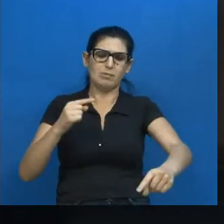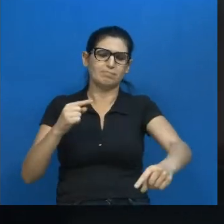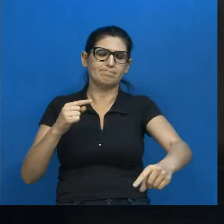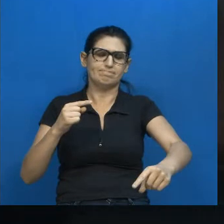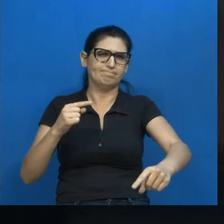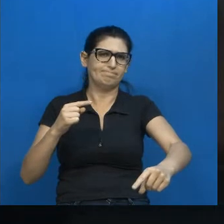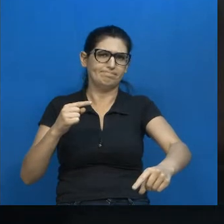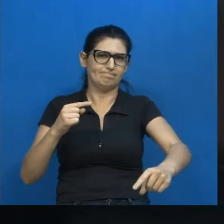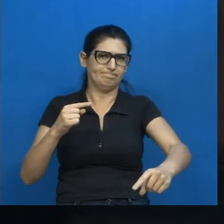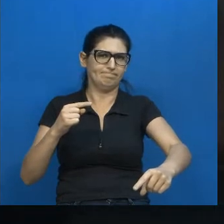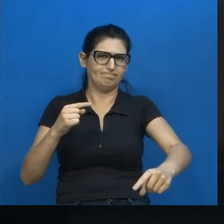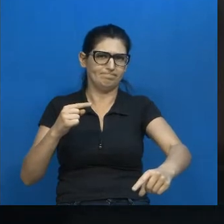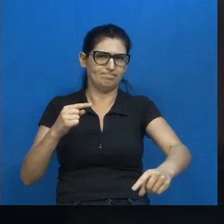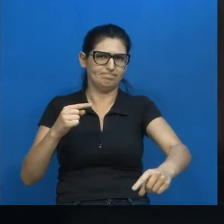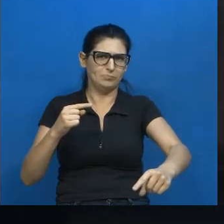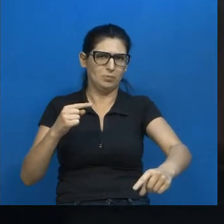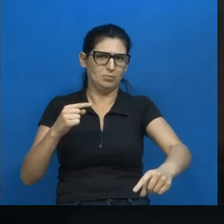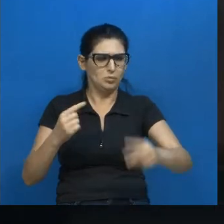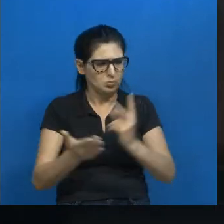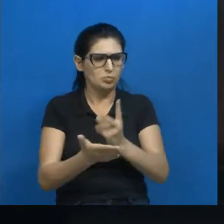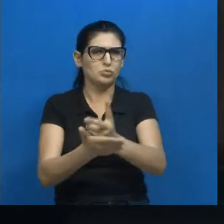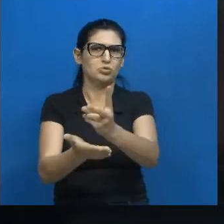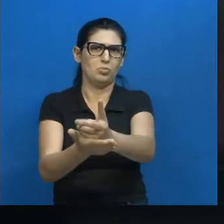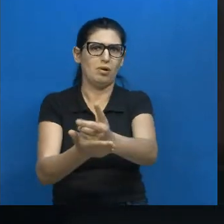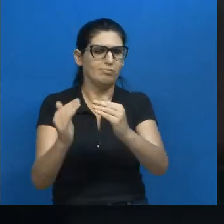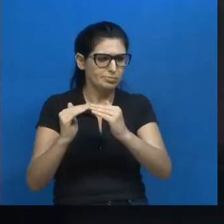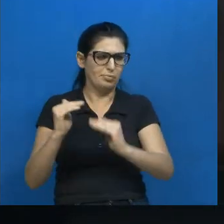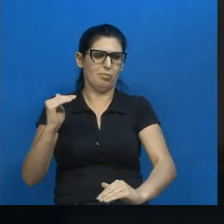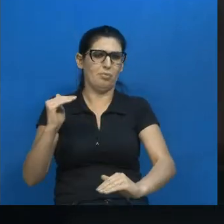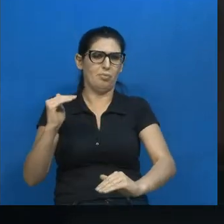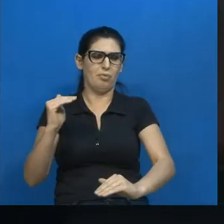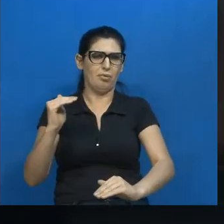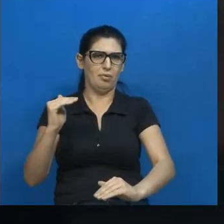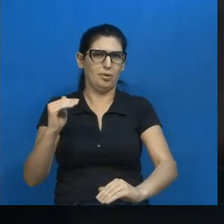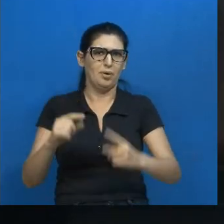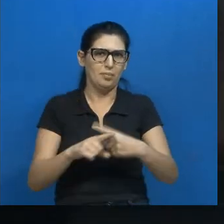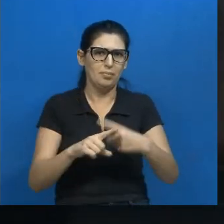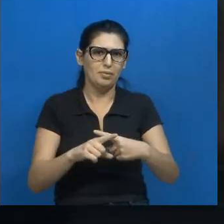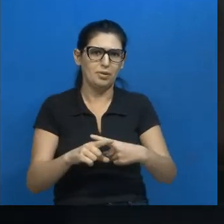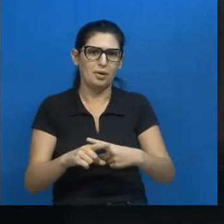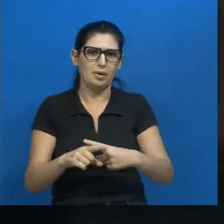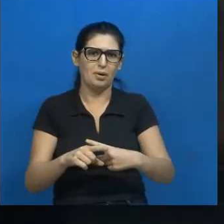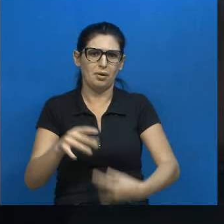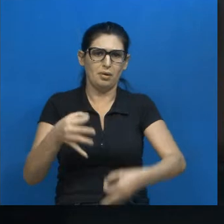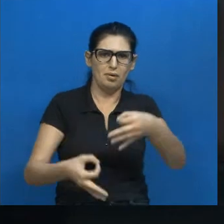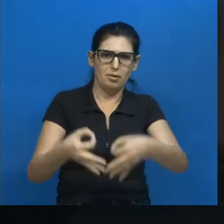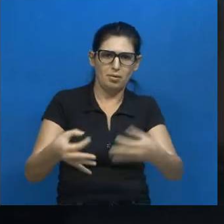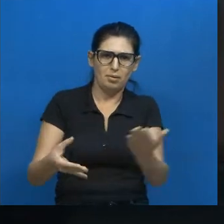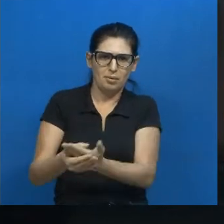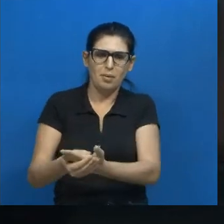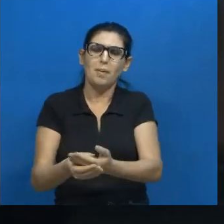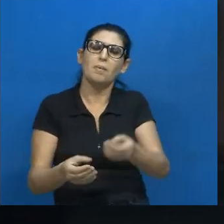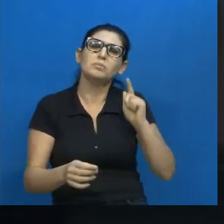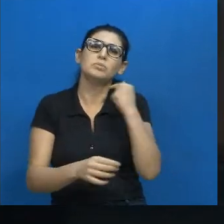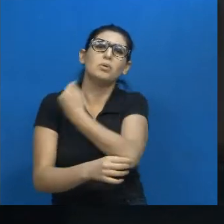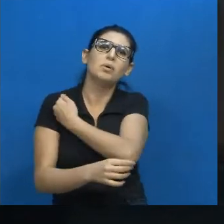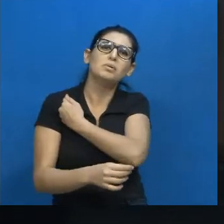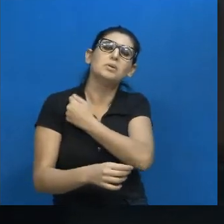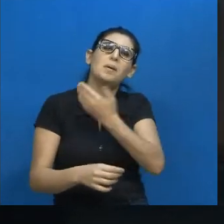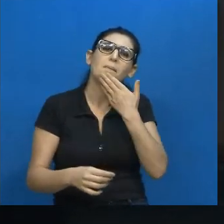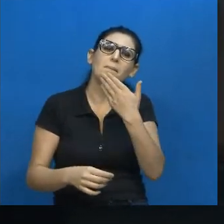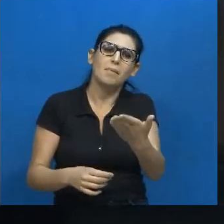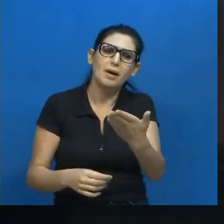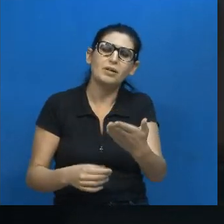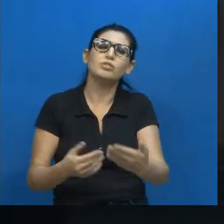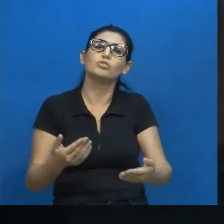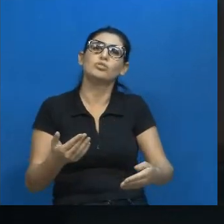participação popular, o que não acreditamos que esta seja a intenção do poder público. Então, na realidade, o que nós estamos pedindo é a suspensão